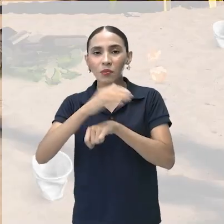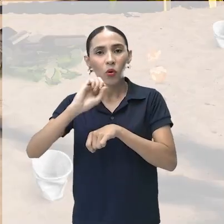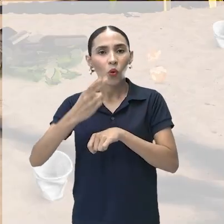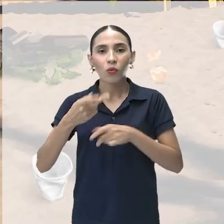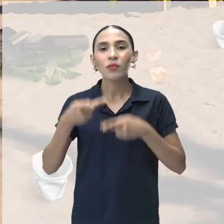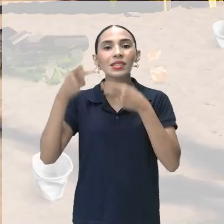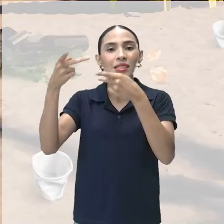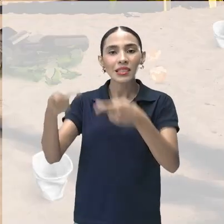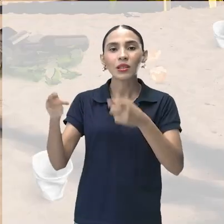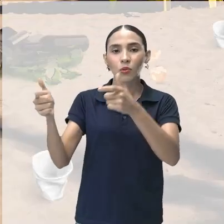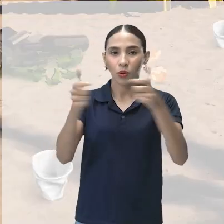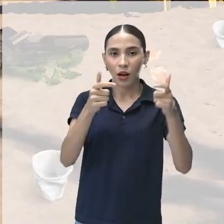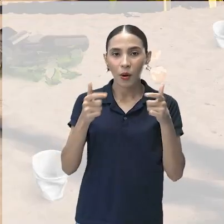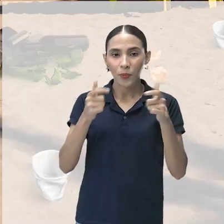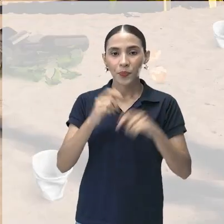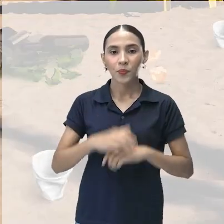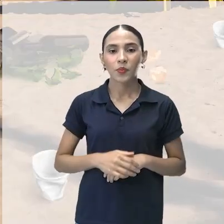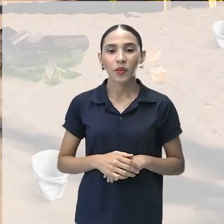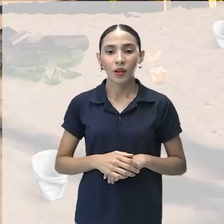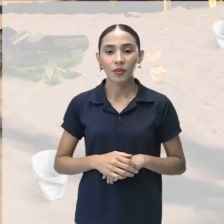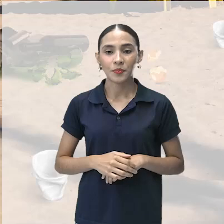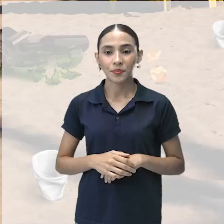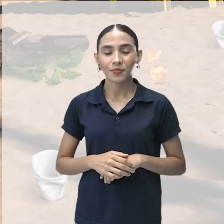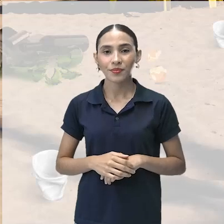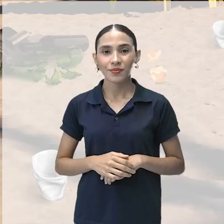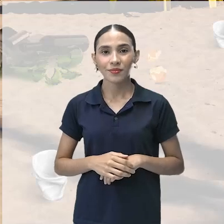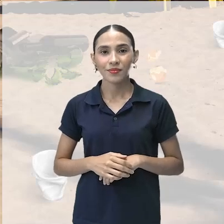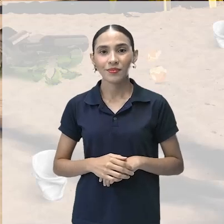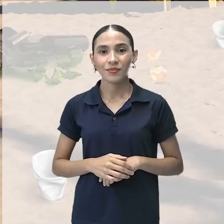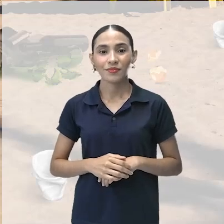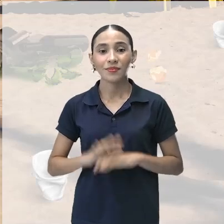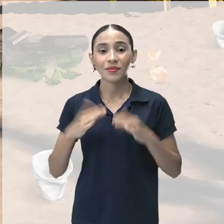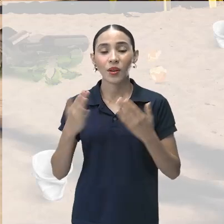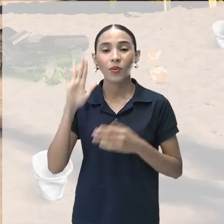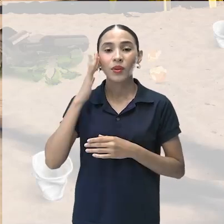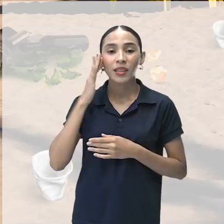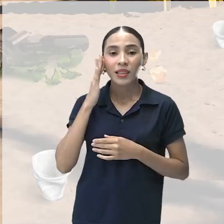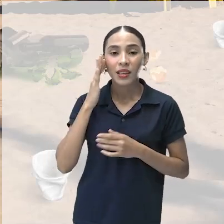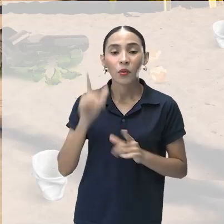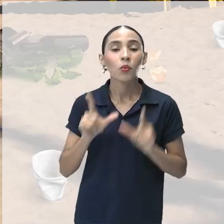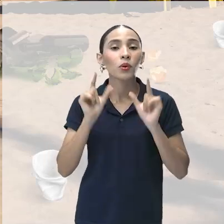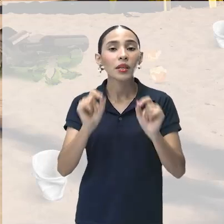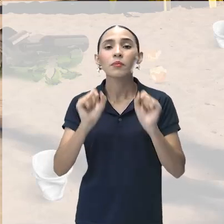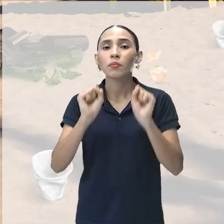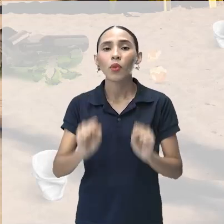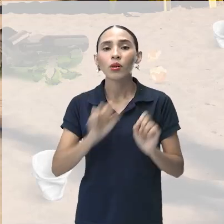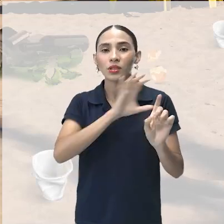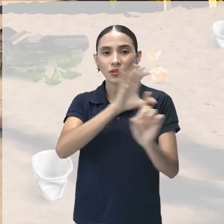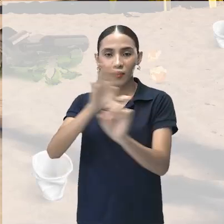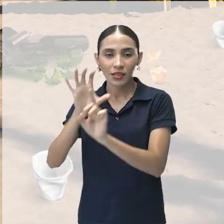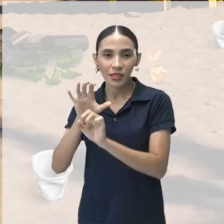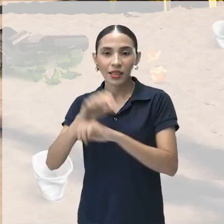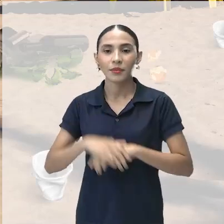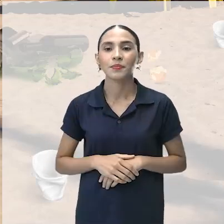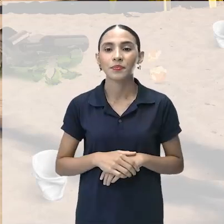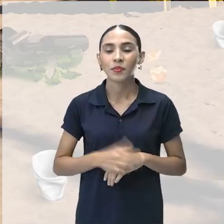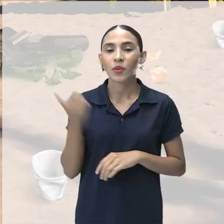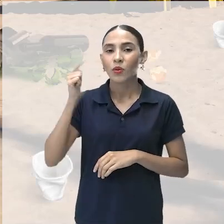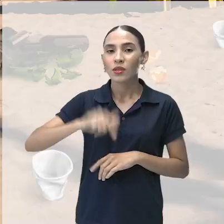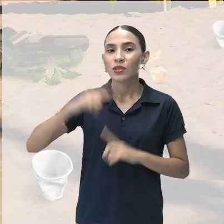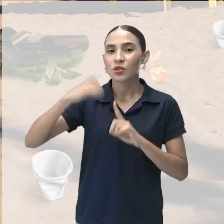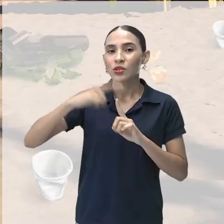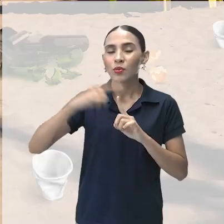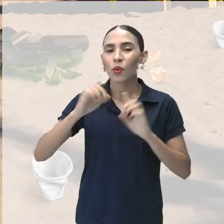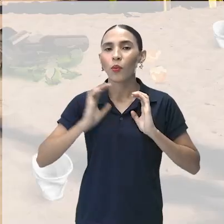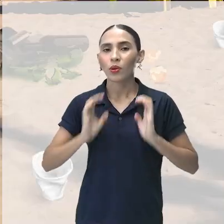esses lugares. E vamos entender o que pode estar influenciando para esse tipo